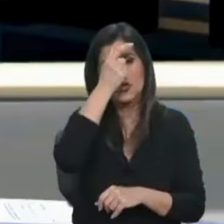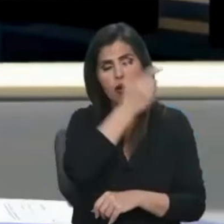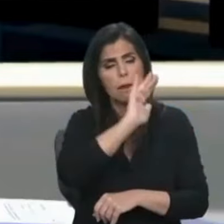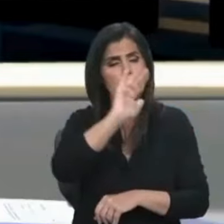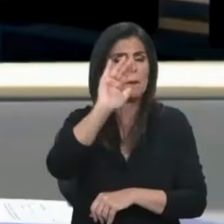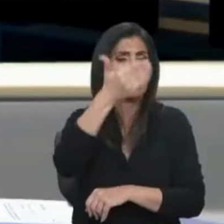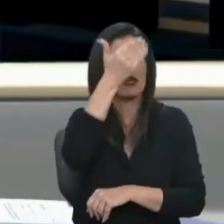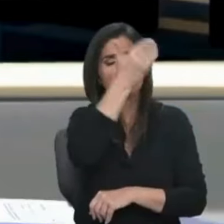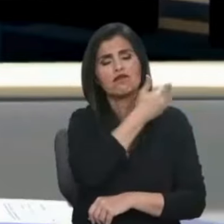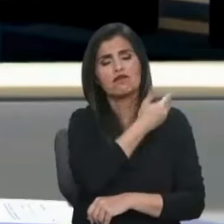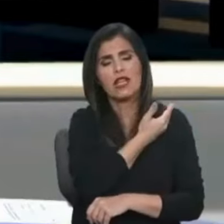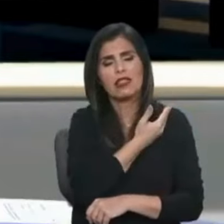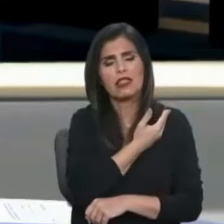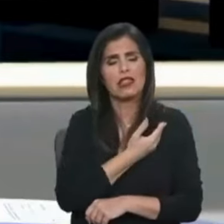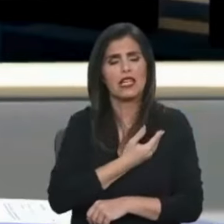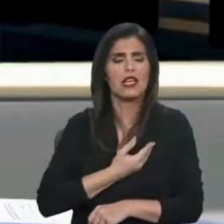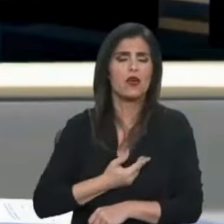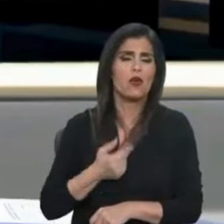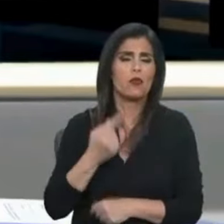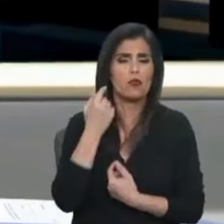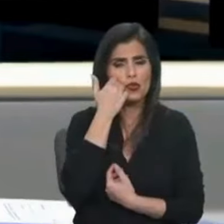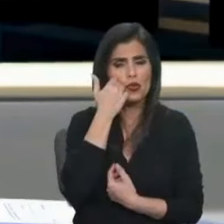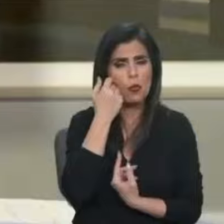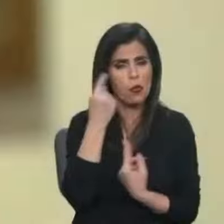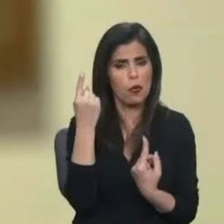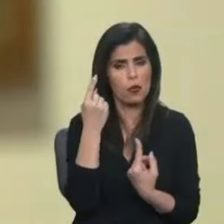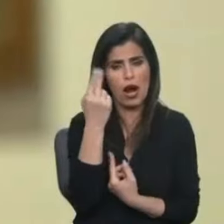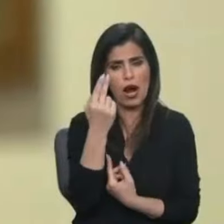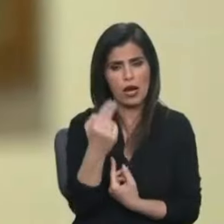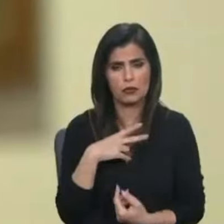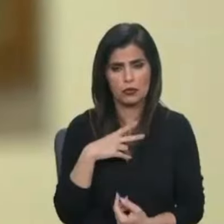antigo museu público de arte do país.